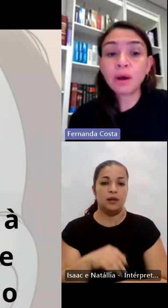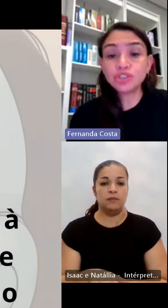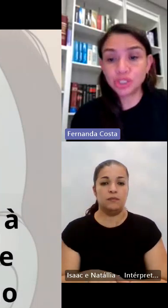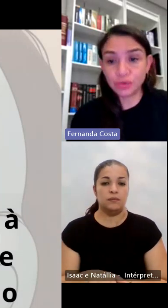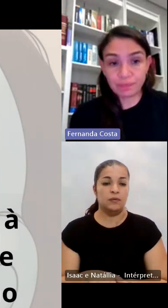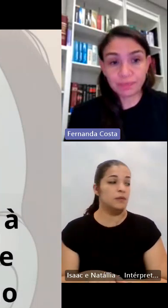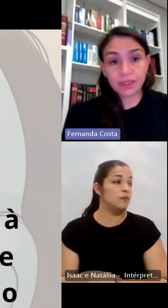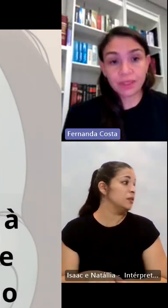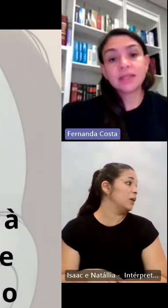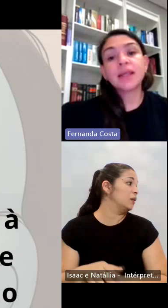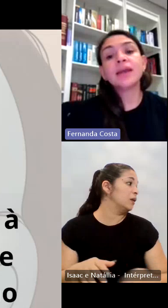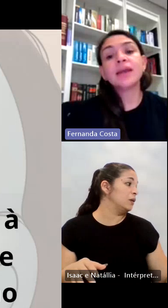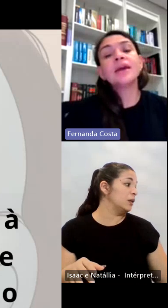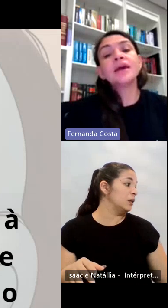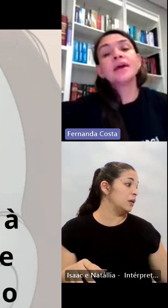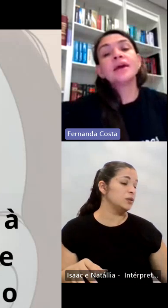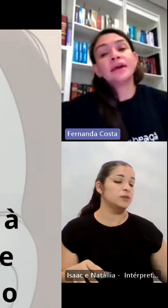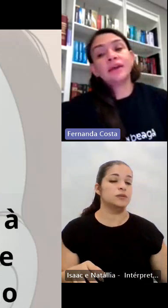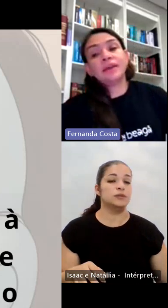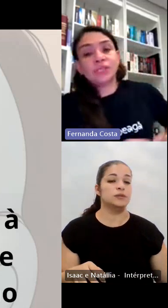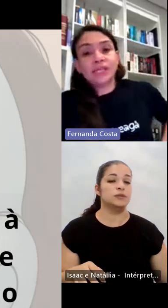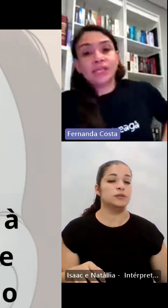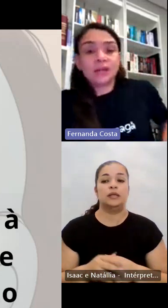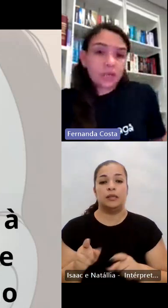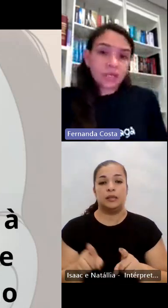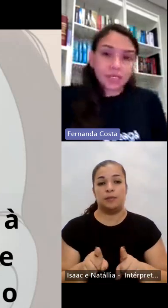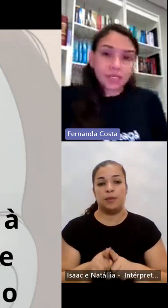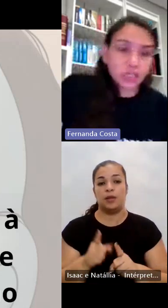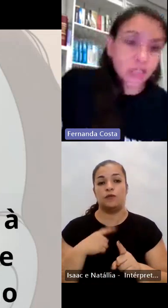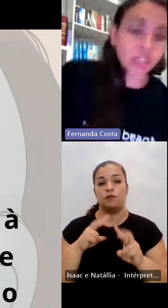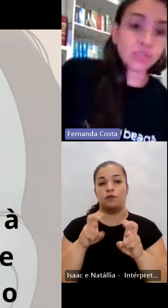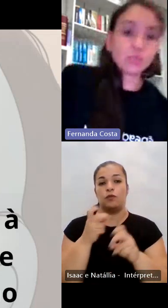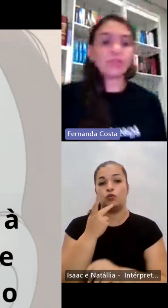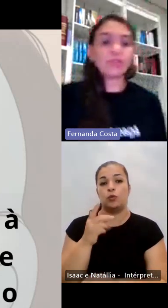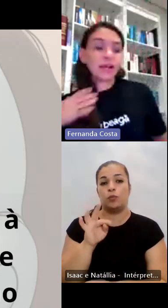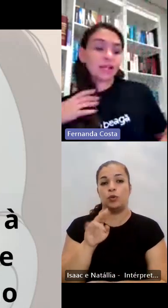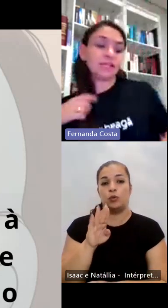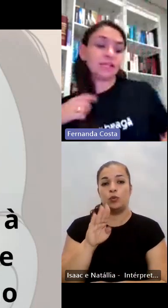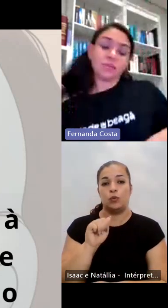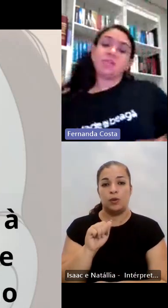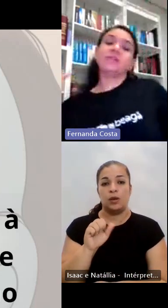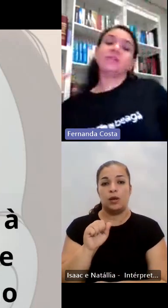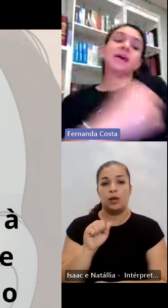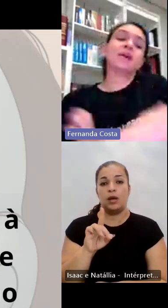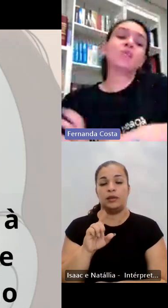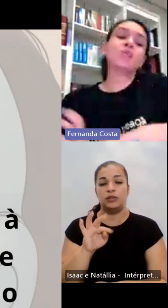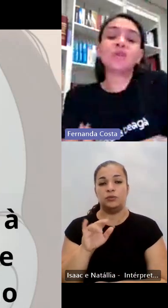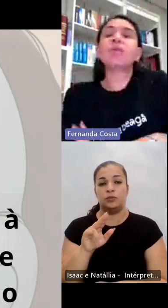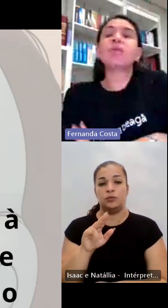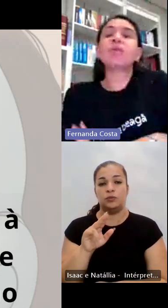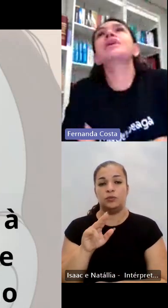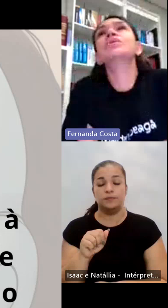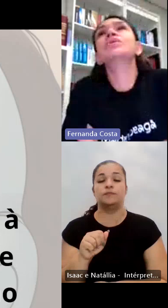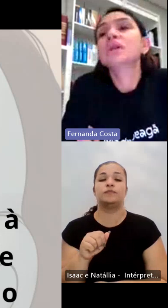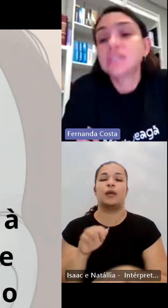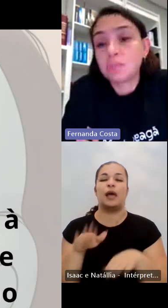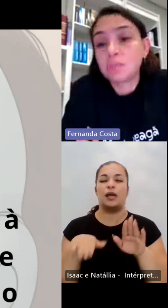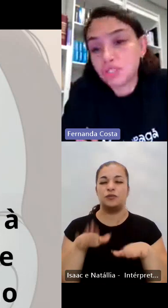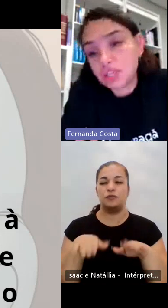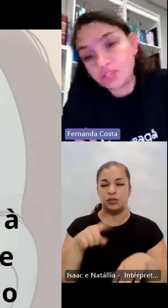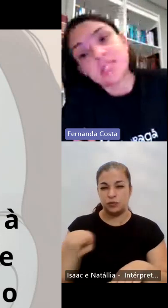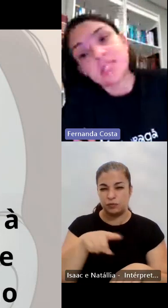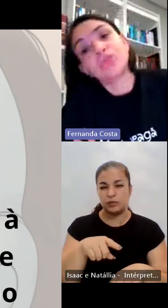tuba auditiva, né? Eu não sei se alguém aqui já escutou falar que às vezes quando você está muito gripado,